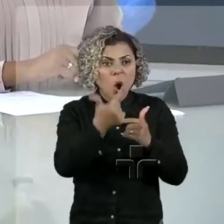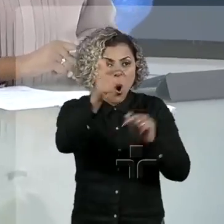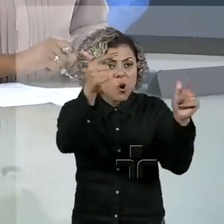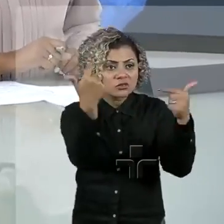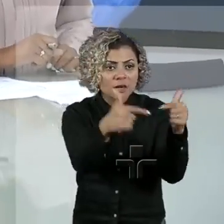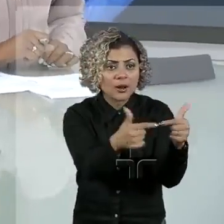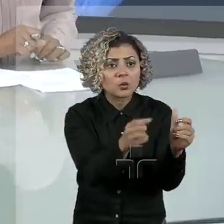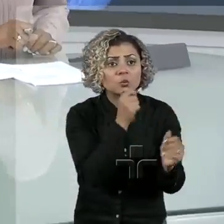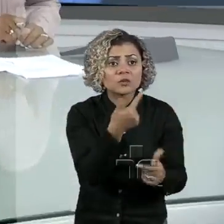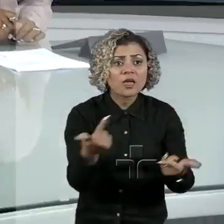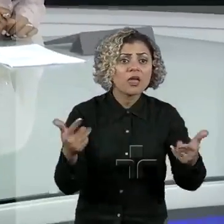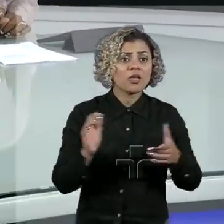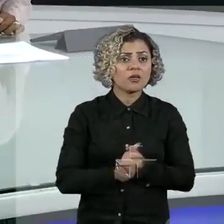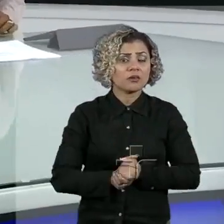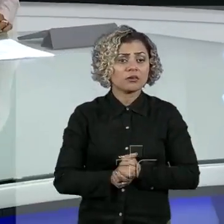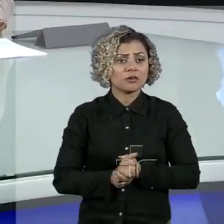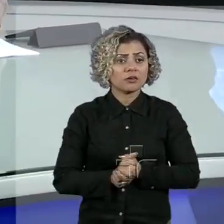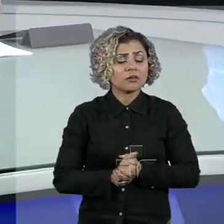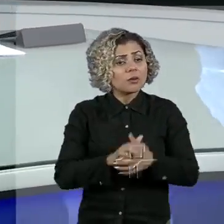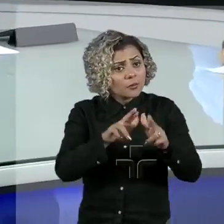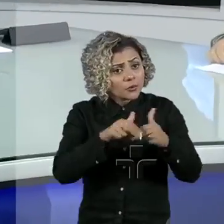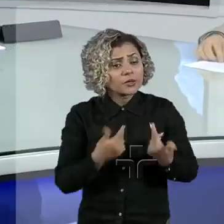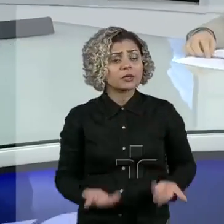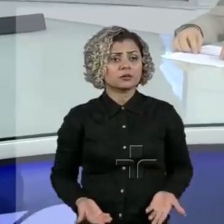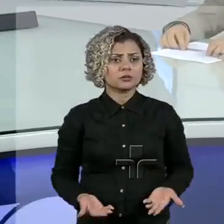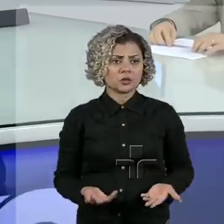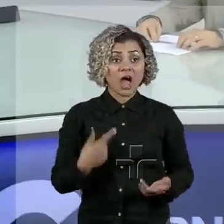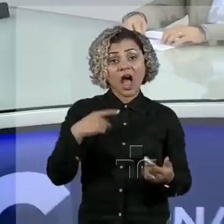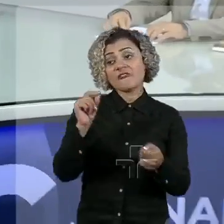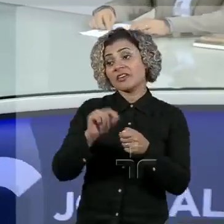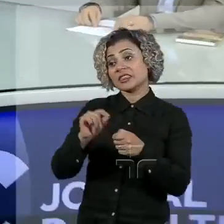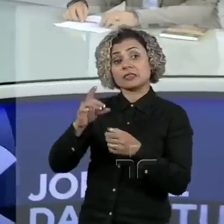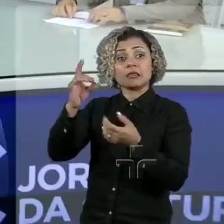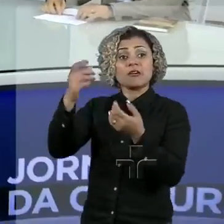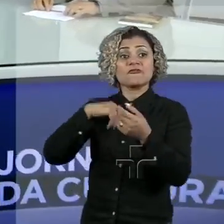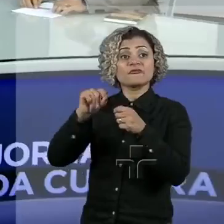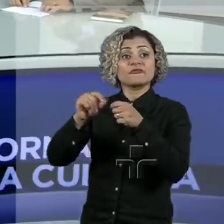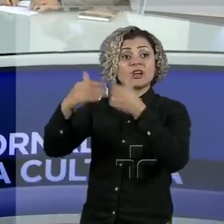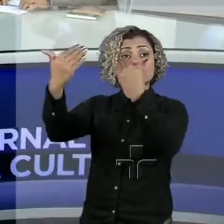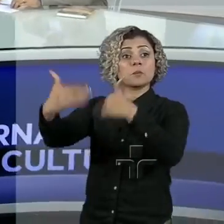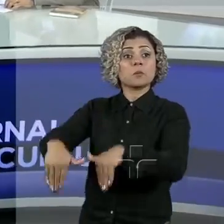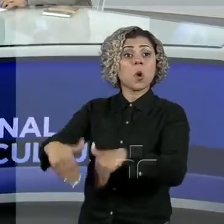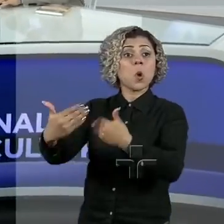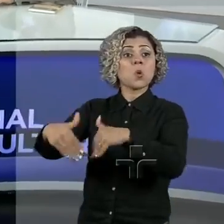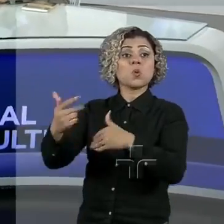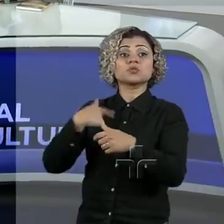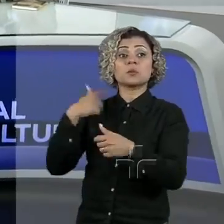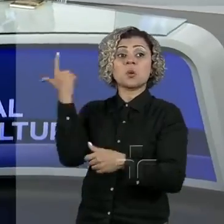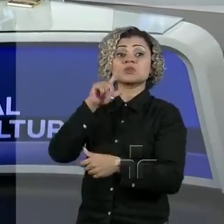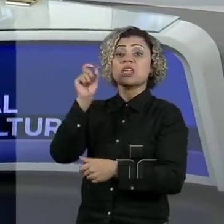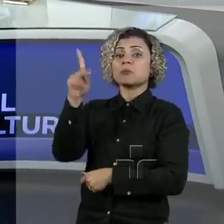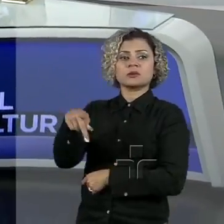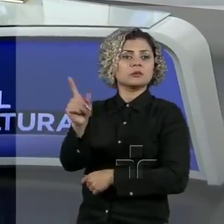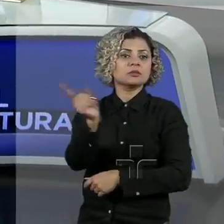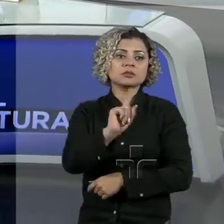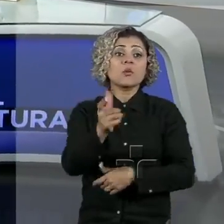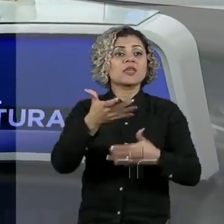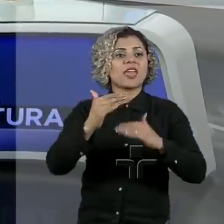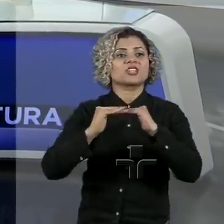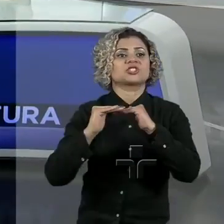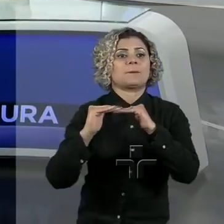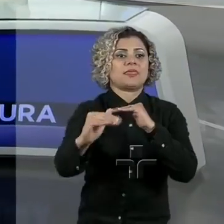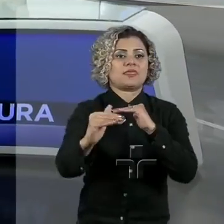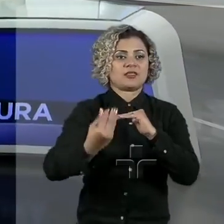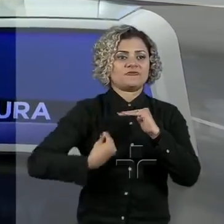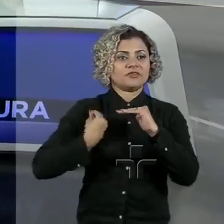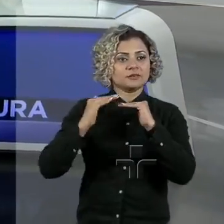tem. E não é verdade que as pessoas prestam concurso público por causa da aposentadoria. Prestam concurso público para ter